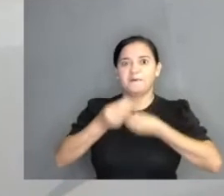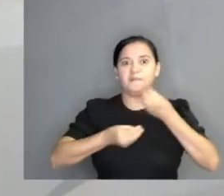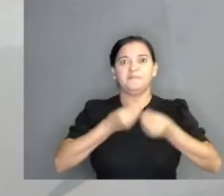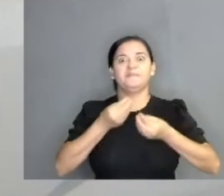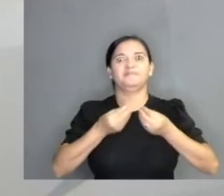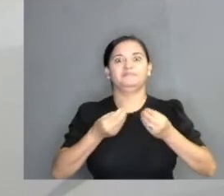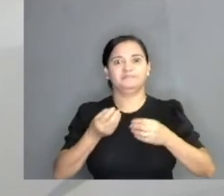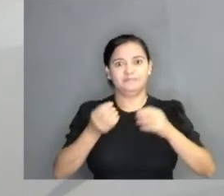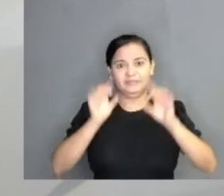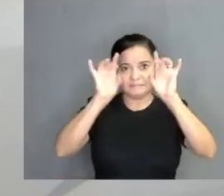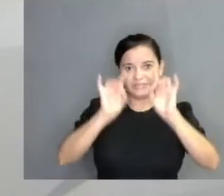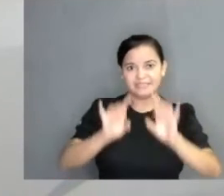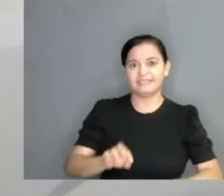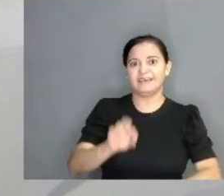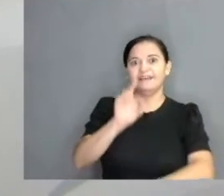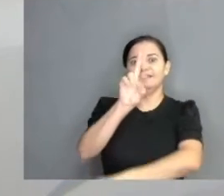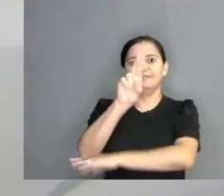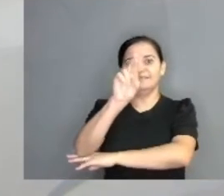Bom,